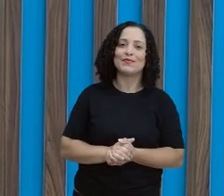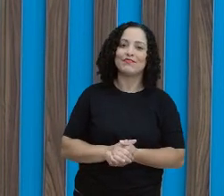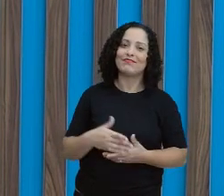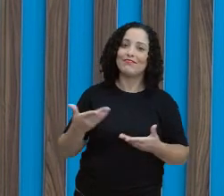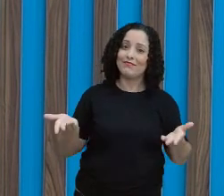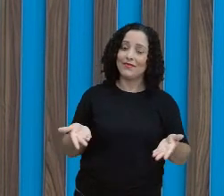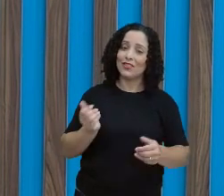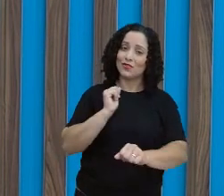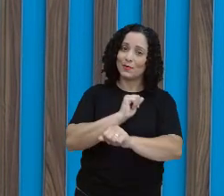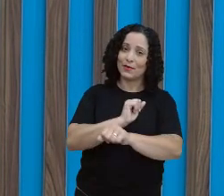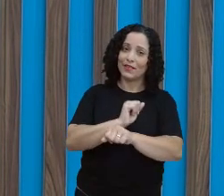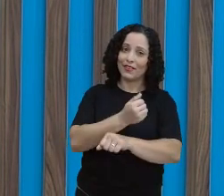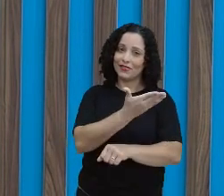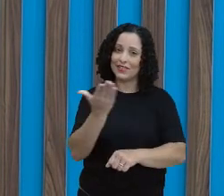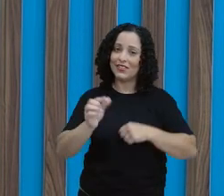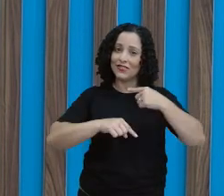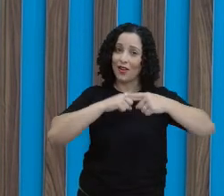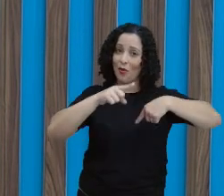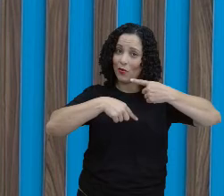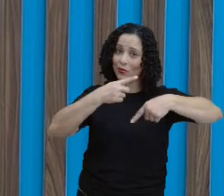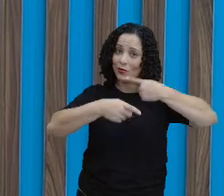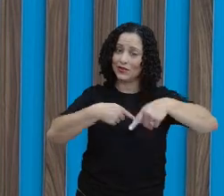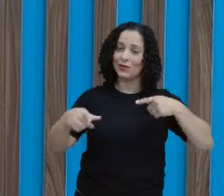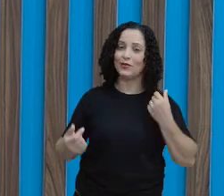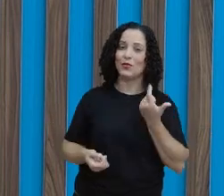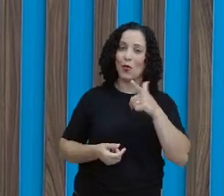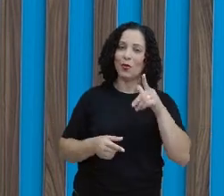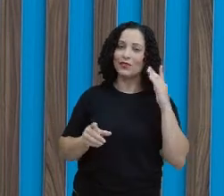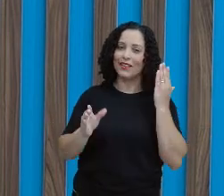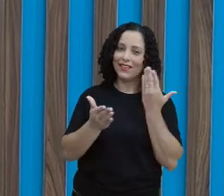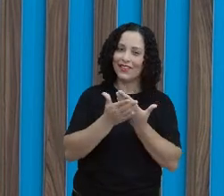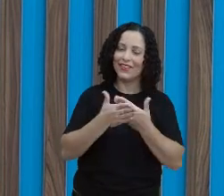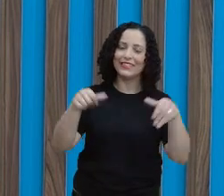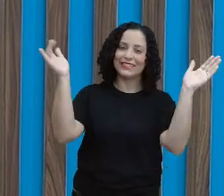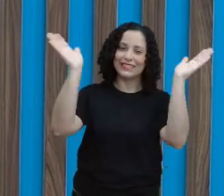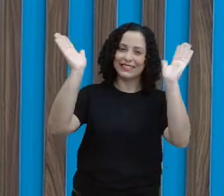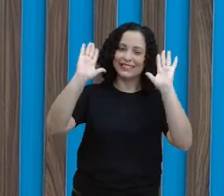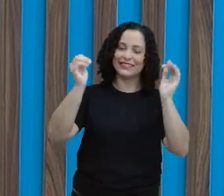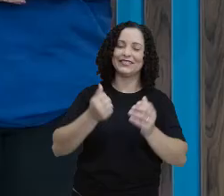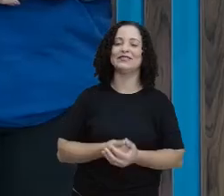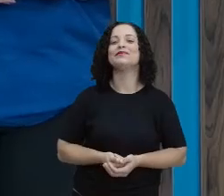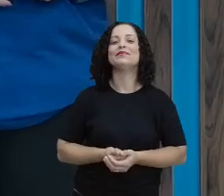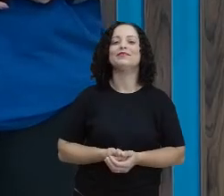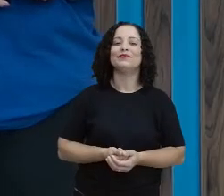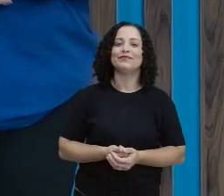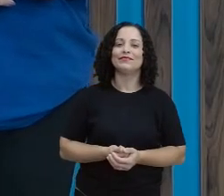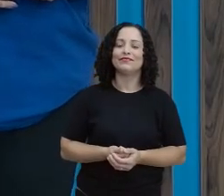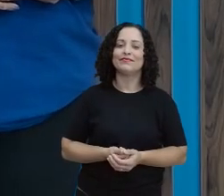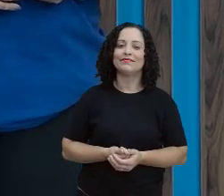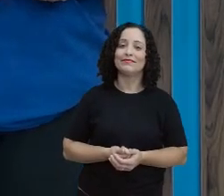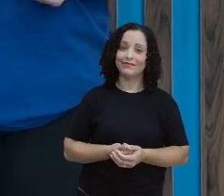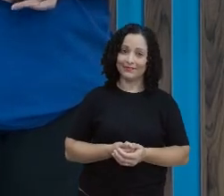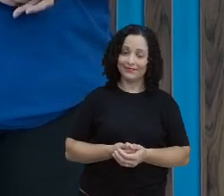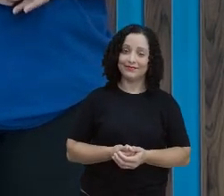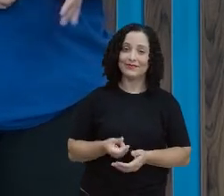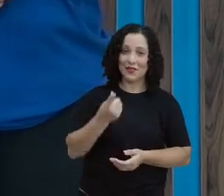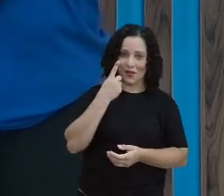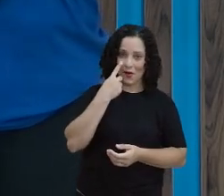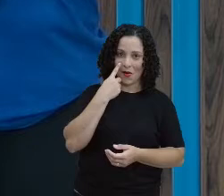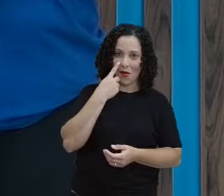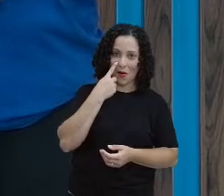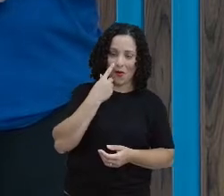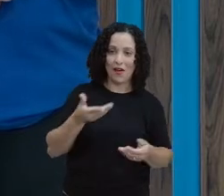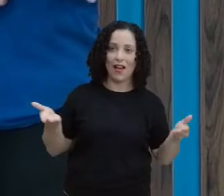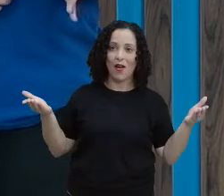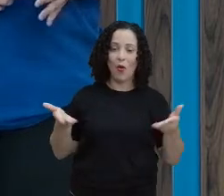anotando e aguardo vocês para a continuação no nosso próximo encontro. Tchauzinho, obrigada aí. Gente, olha só,